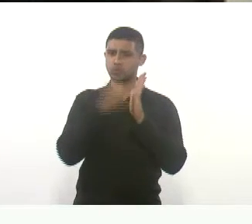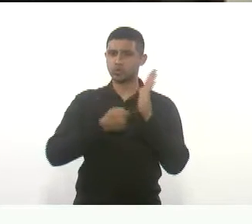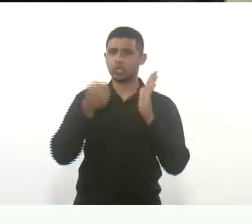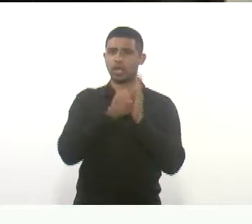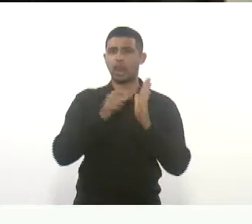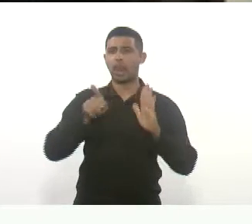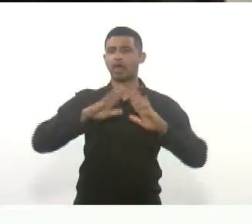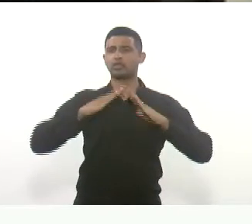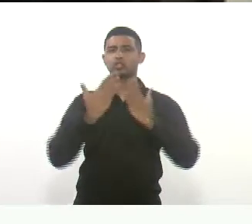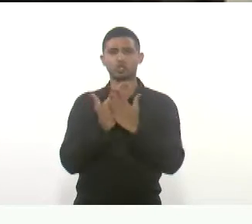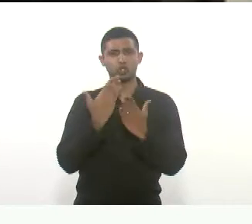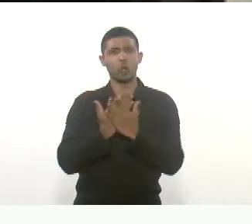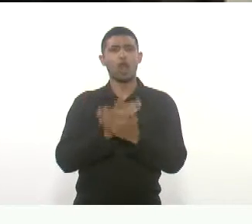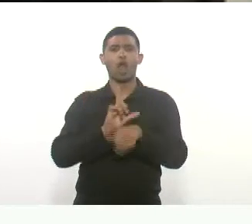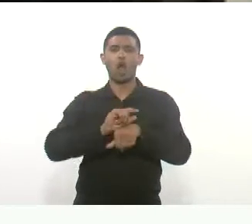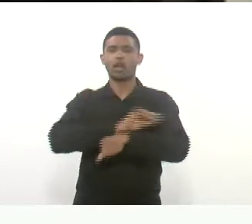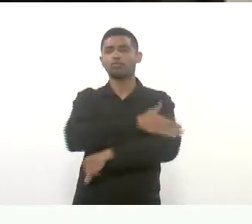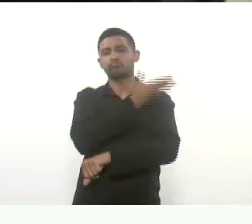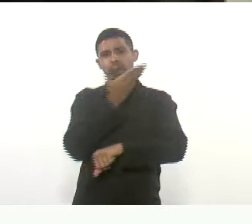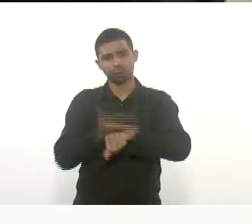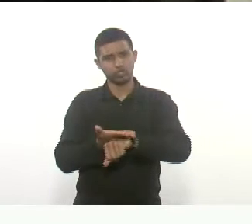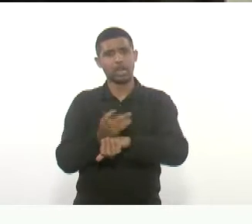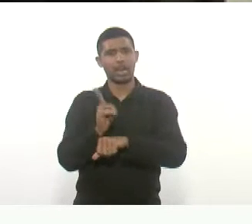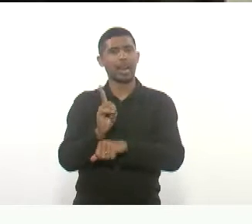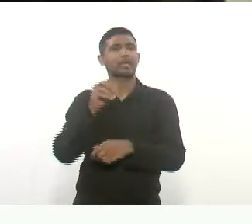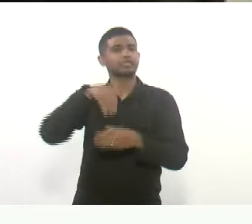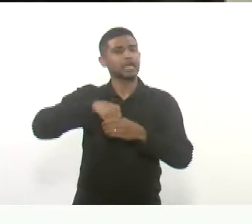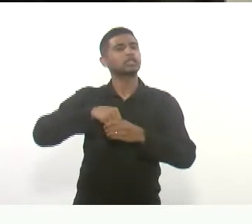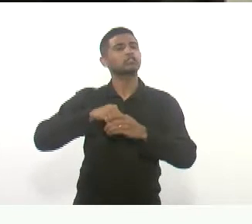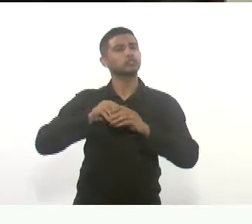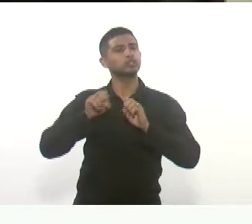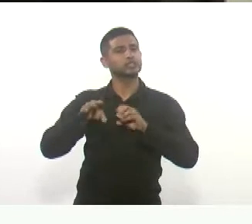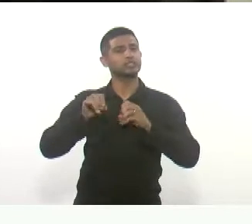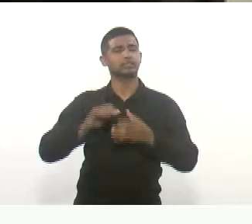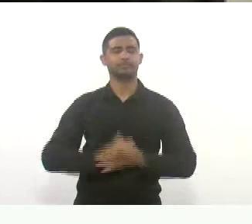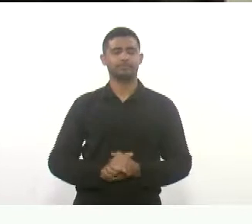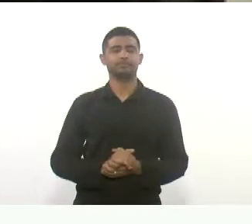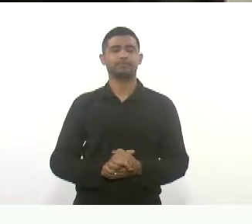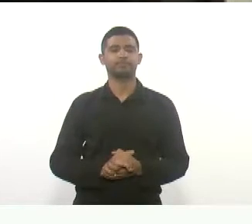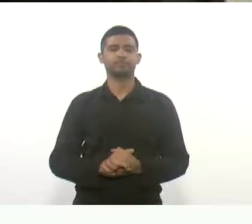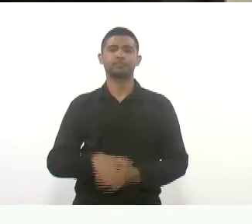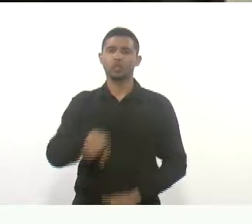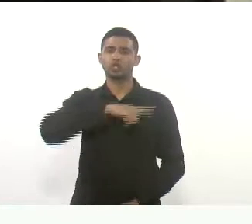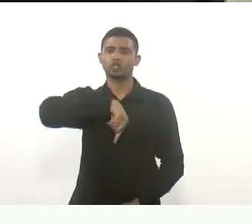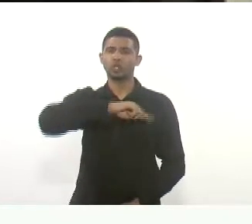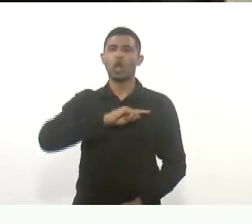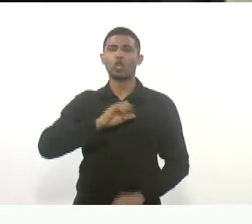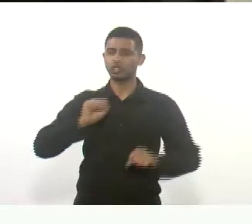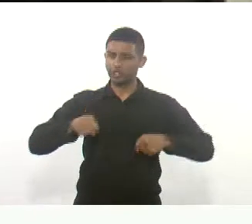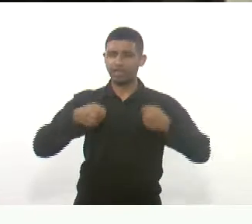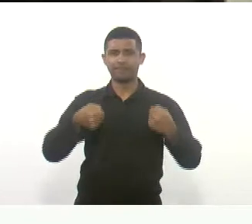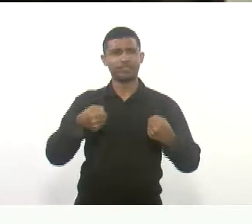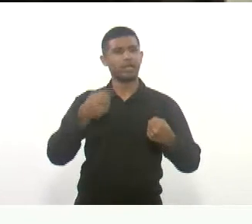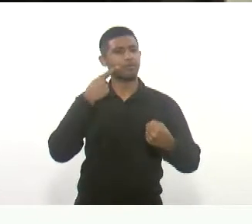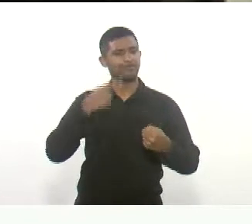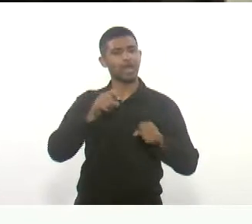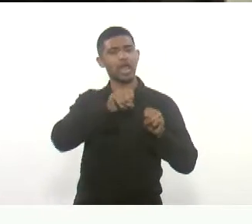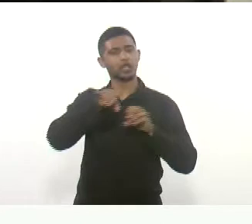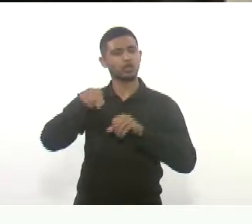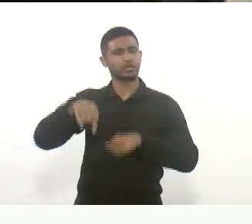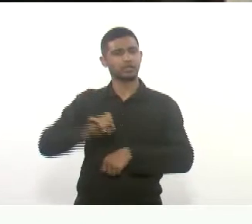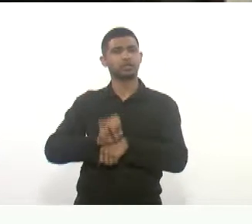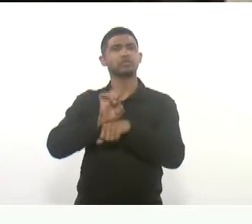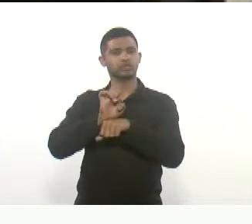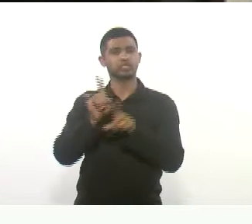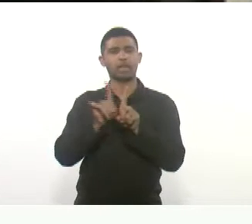em tempo integral na rede estadual de ensino. E nós, que defendemos a educação do nosso Estado, defendemos